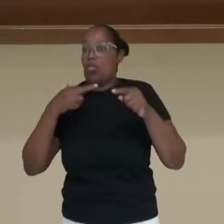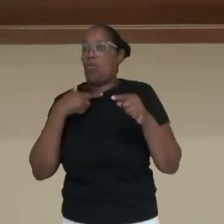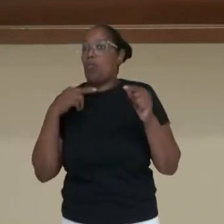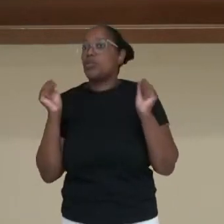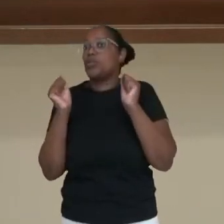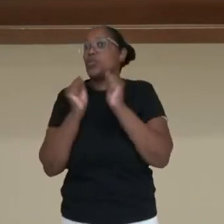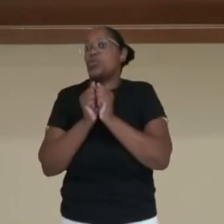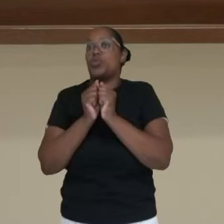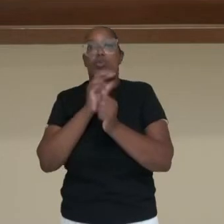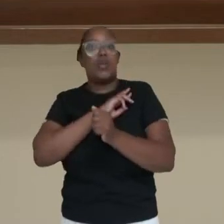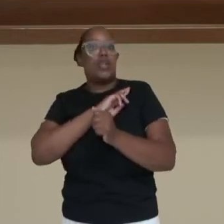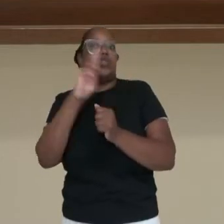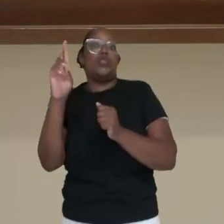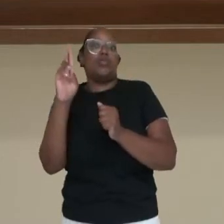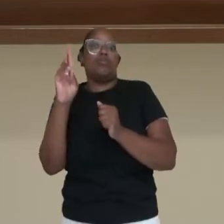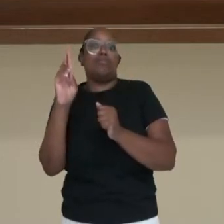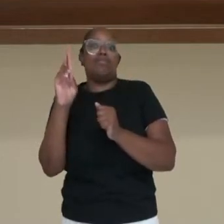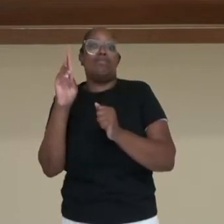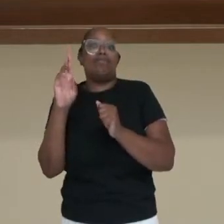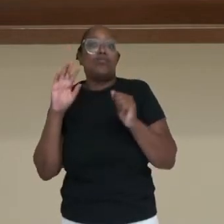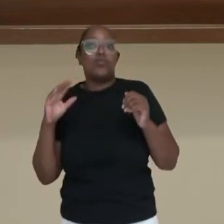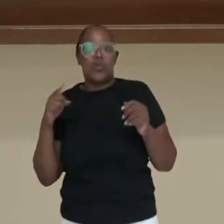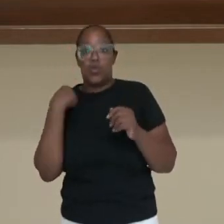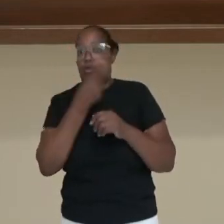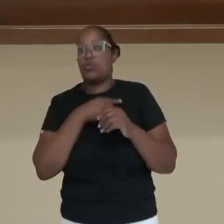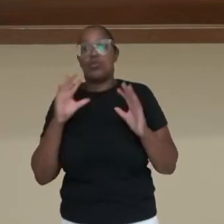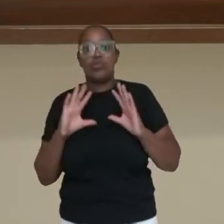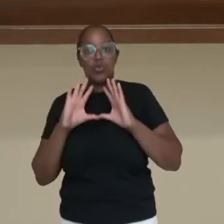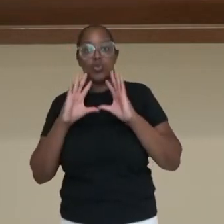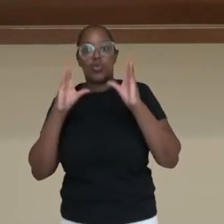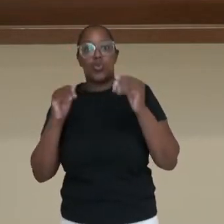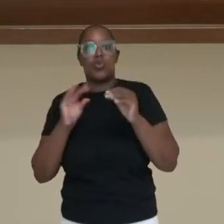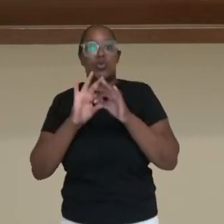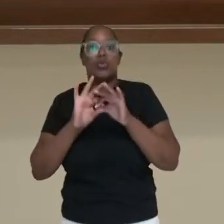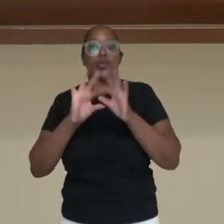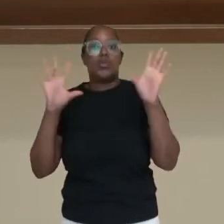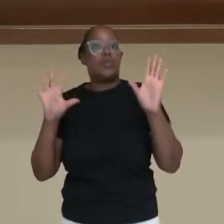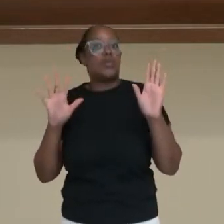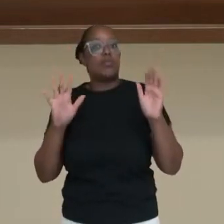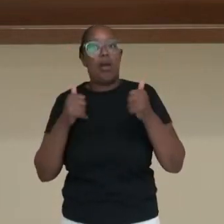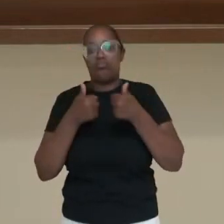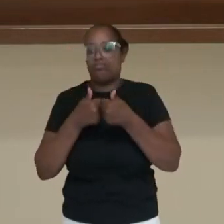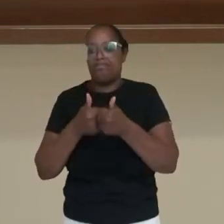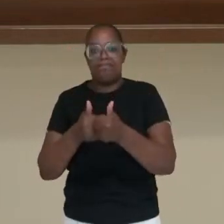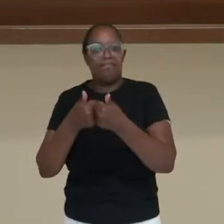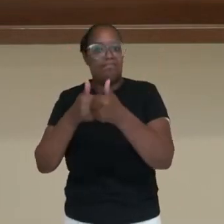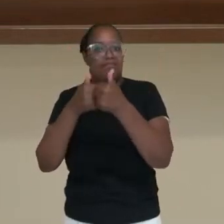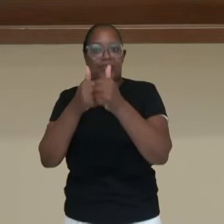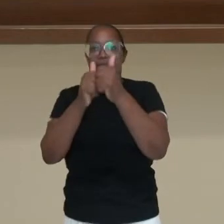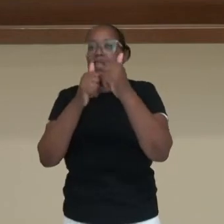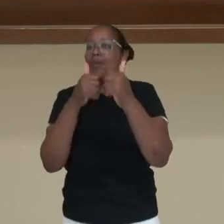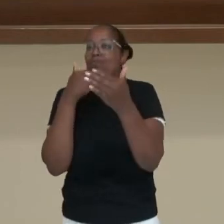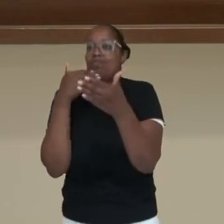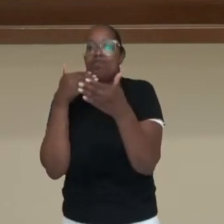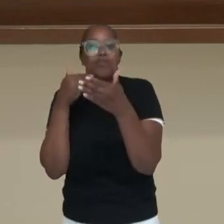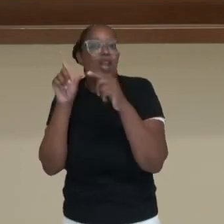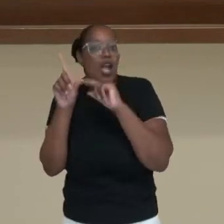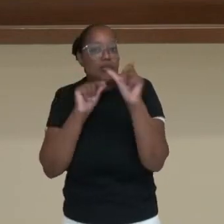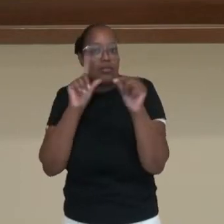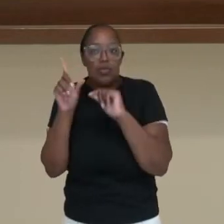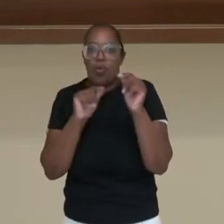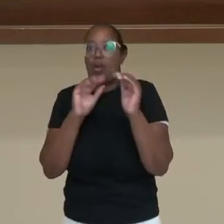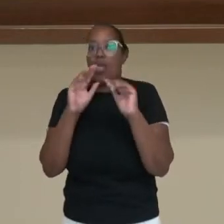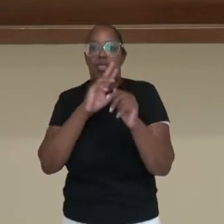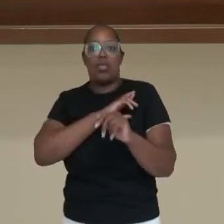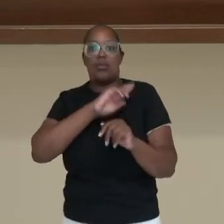né? Significa também que nós somos todos livres para seguir qualquer religião e também somos